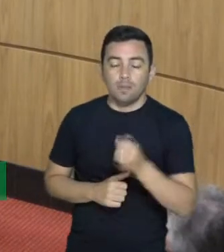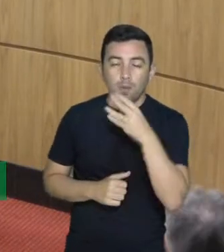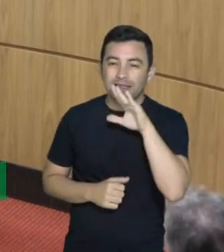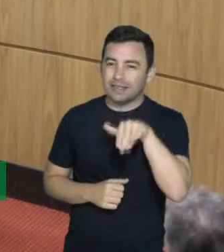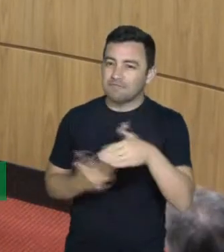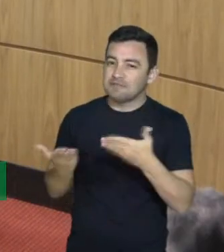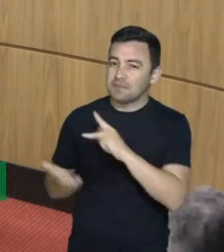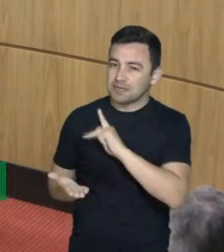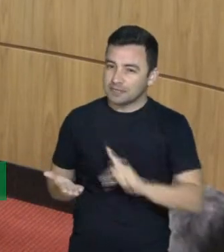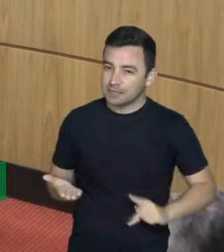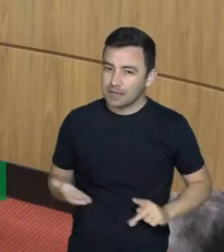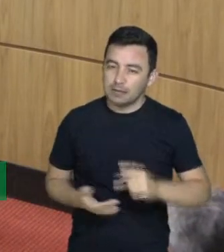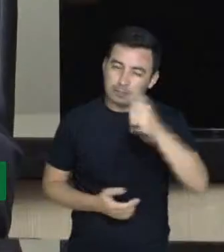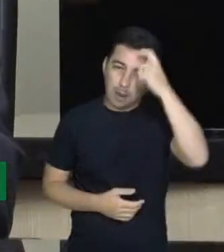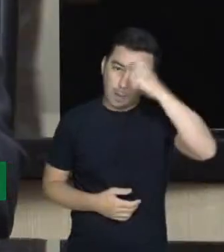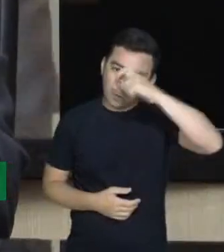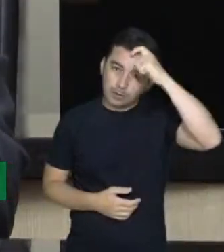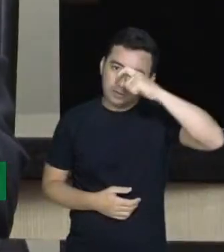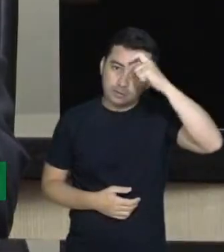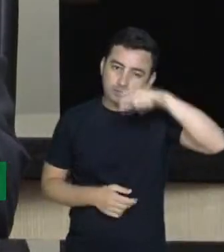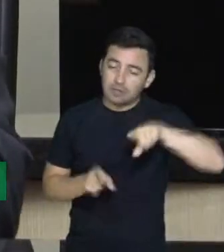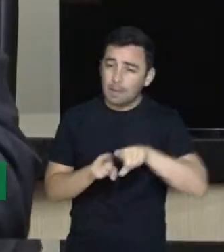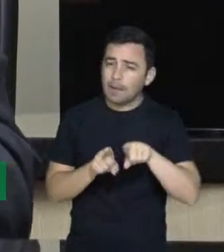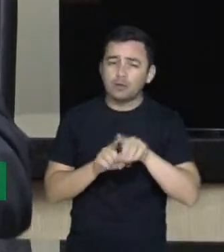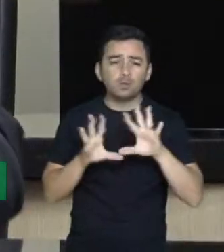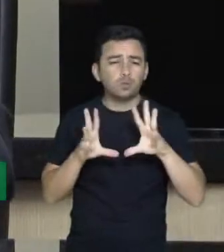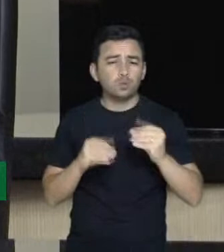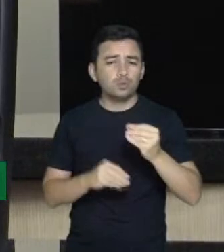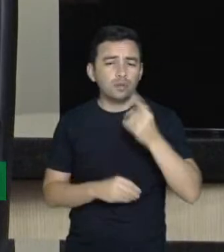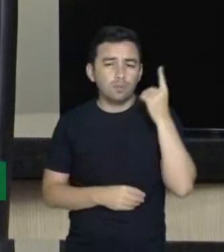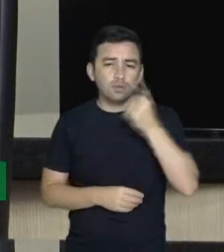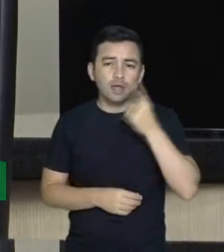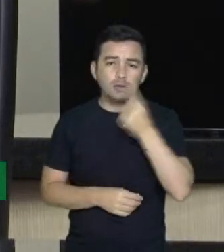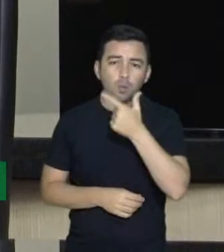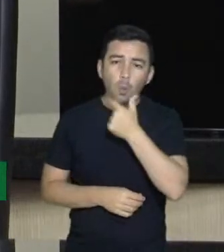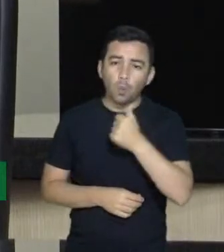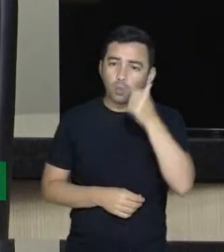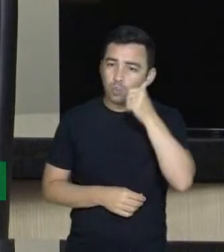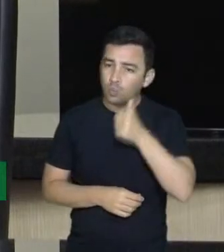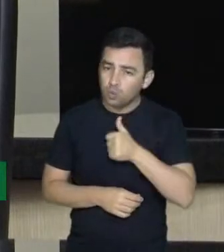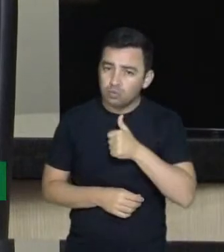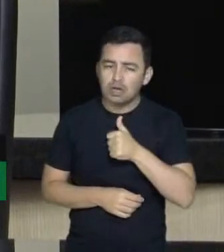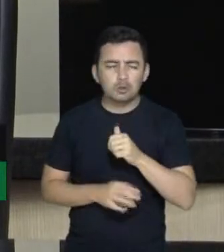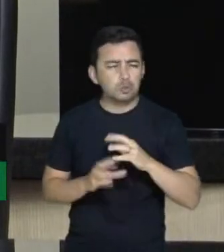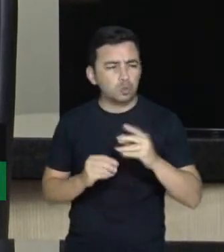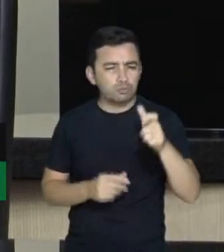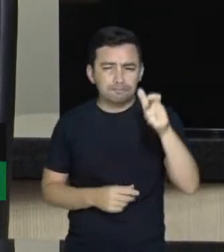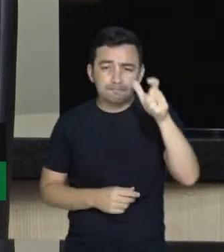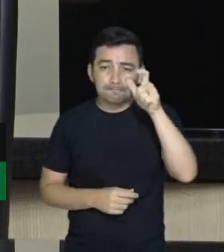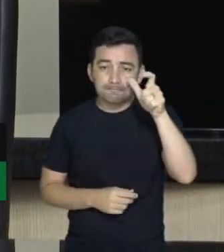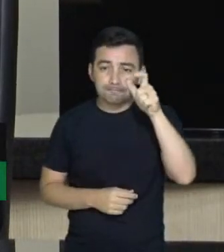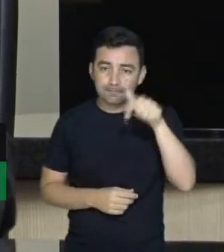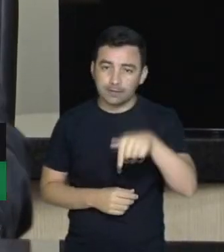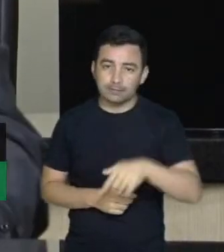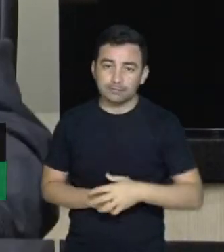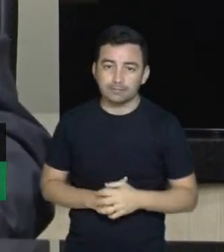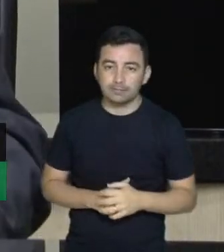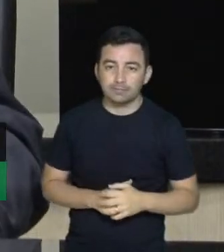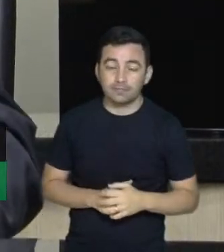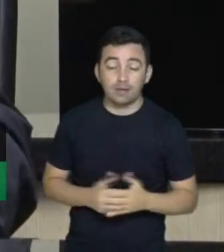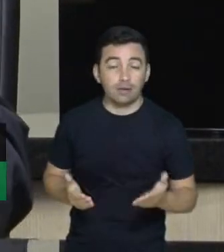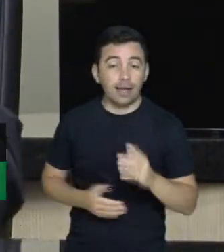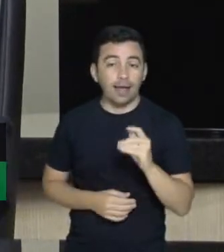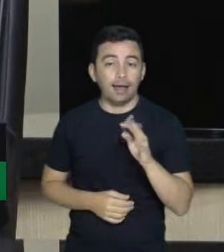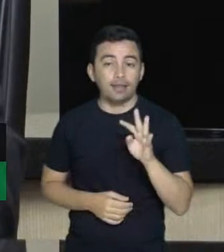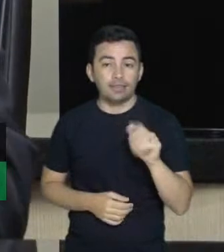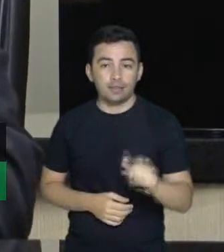deputado Maurício Escudelarque, senhores deputados, deputadas, todos aqueles e aquelas que nos acompanham. Ata